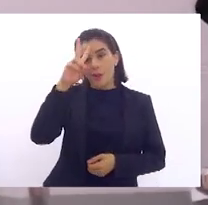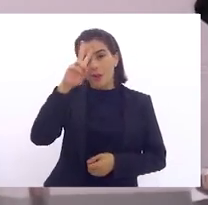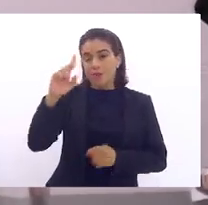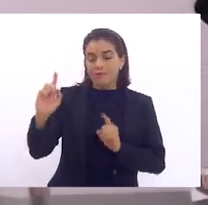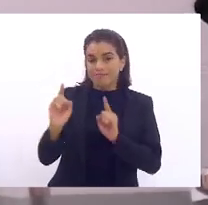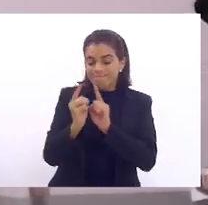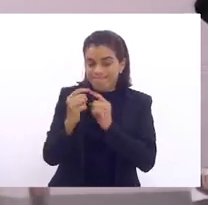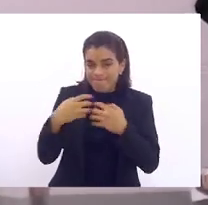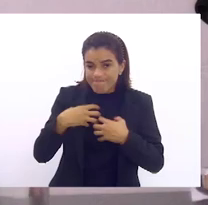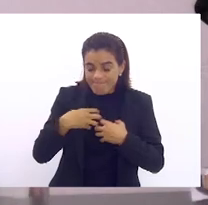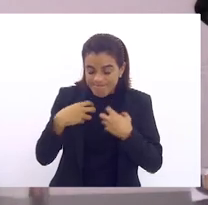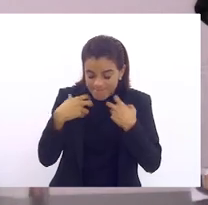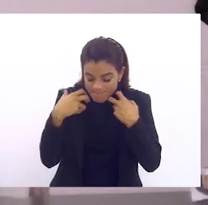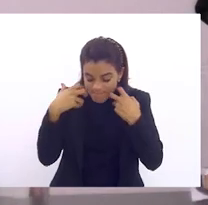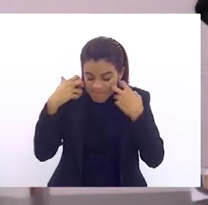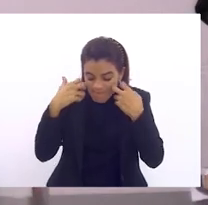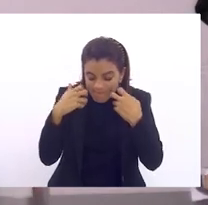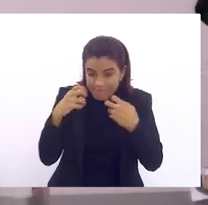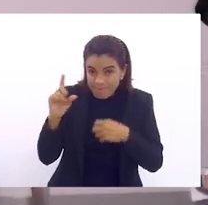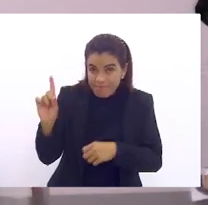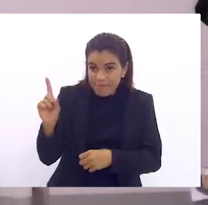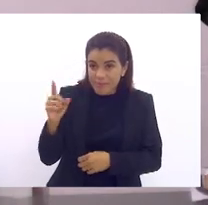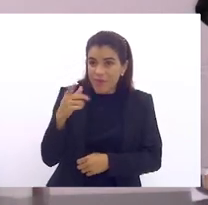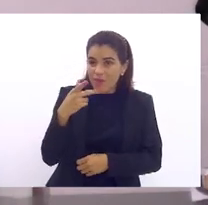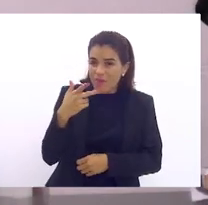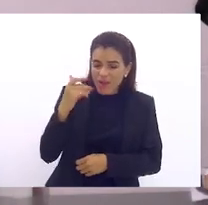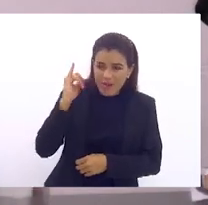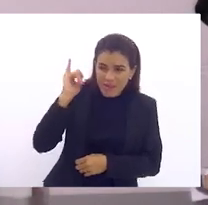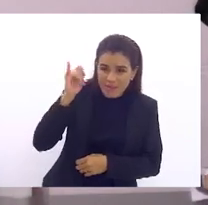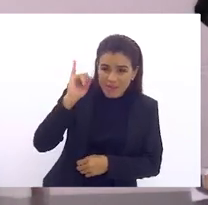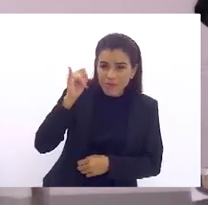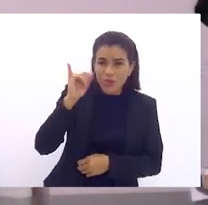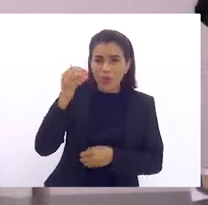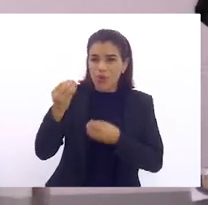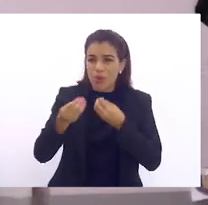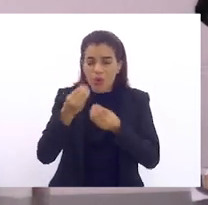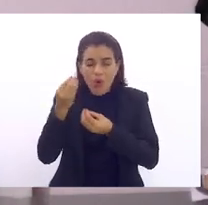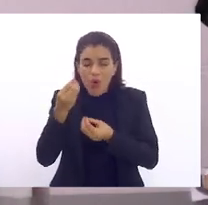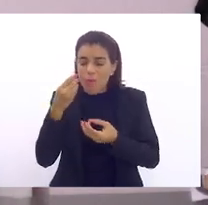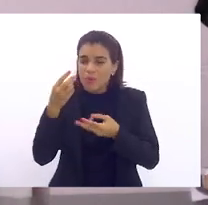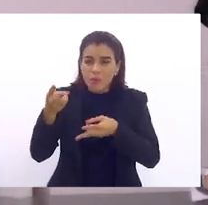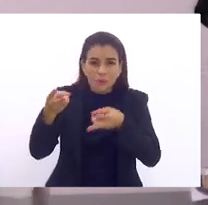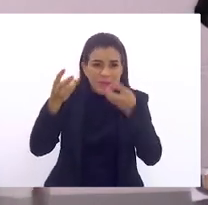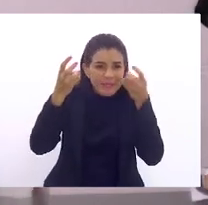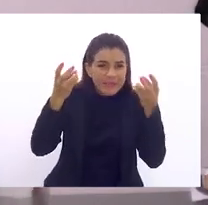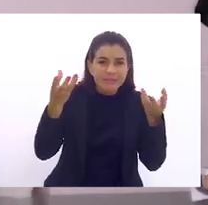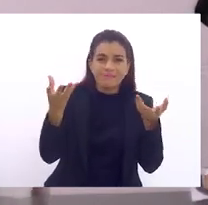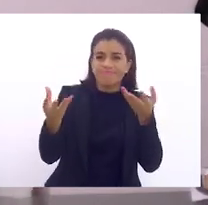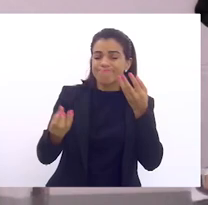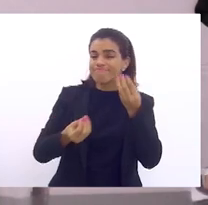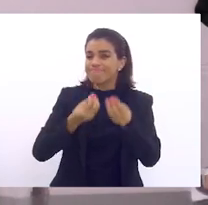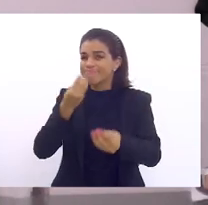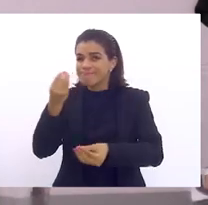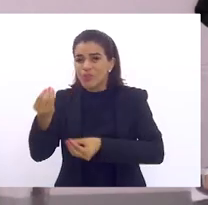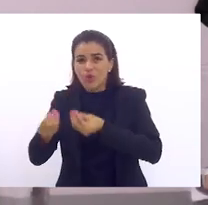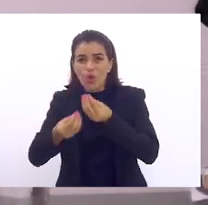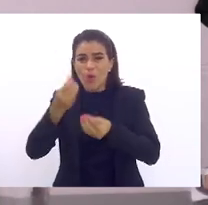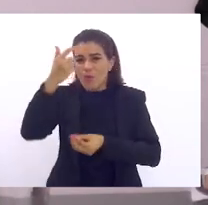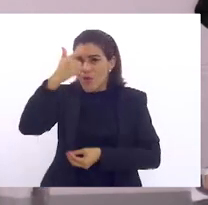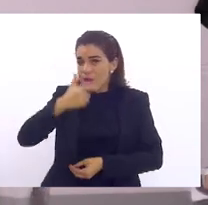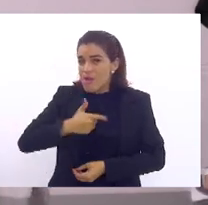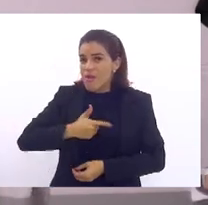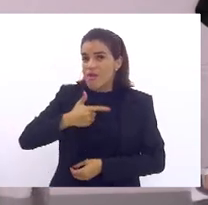envergonhada e ela e eu dizendo como que eu não vi por aou como como uma